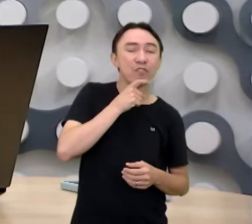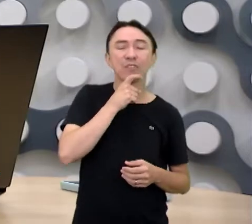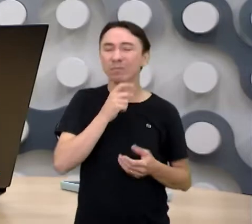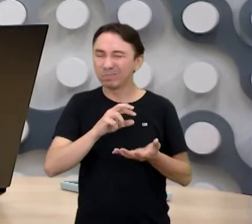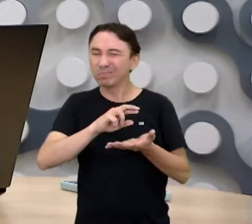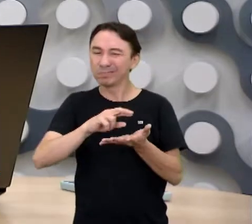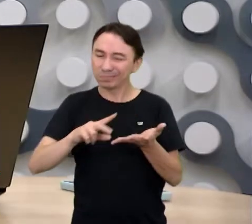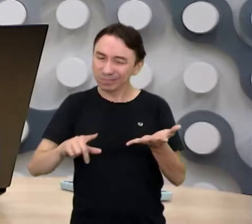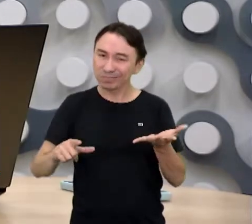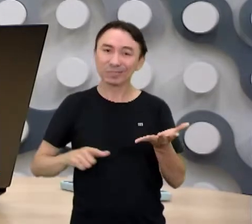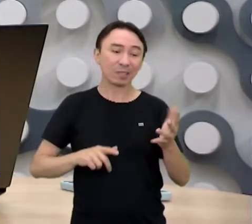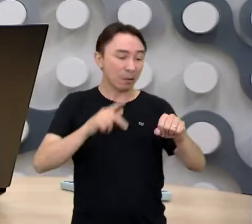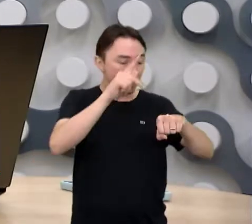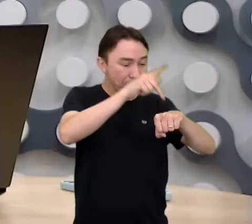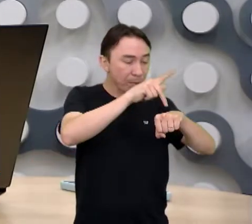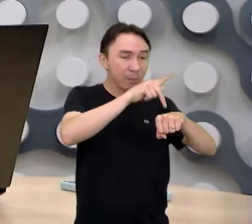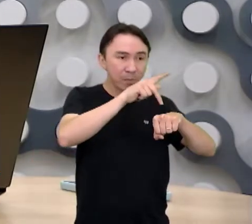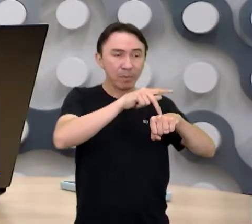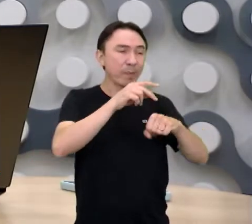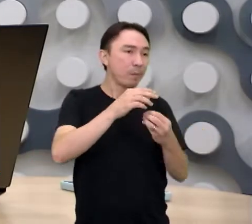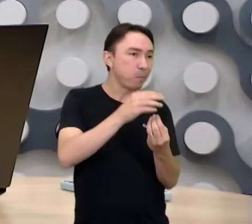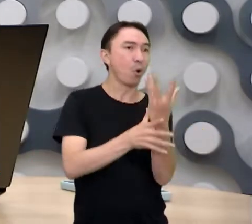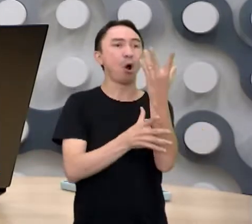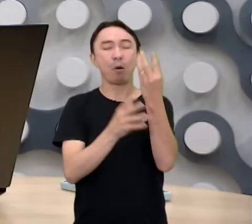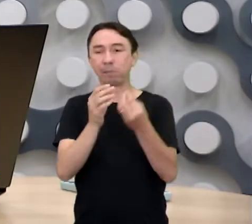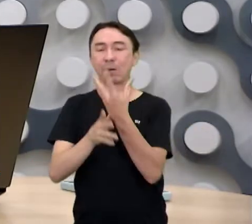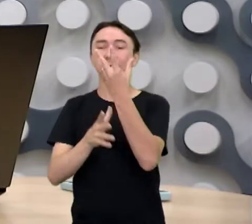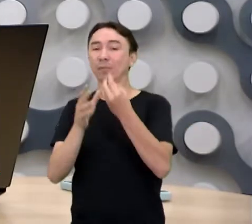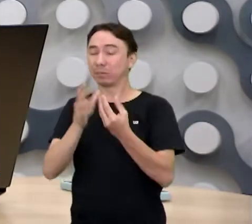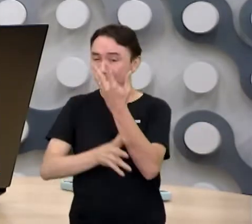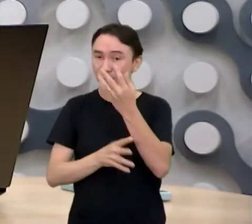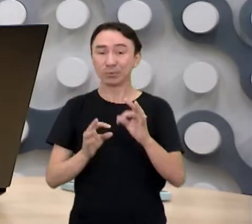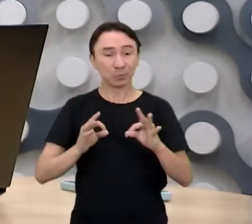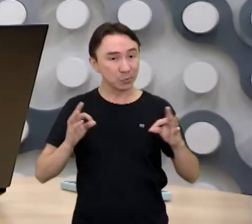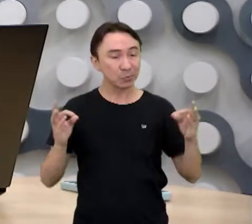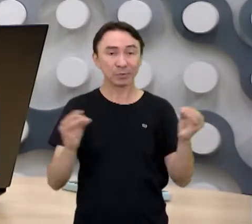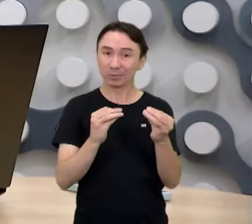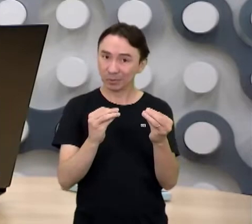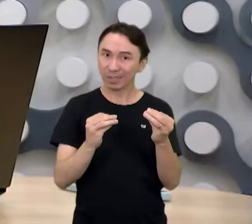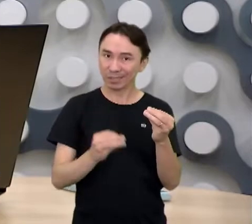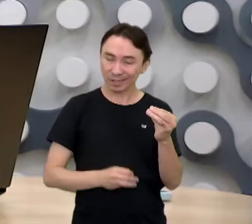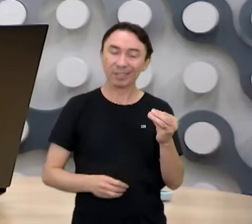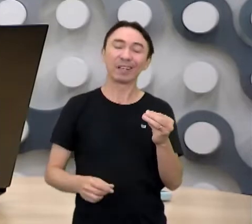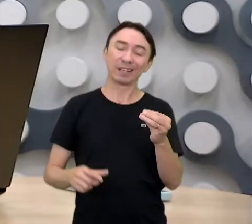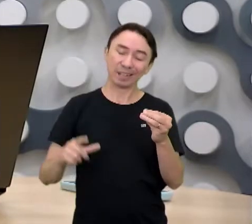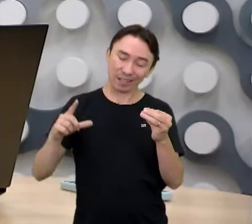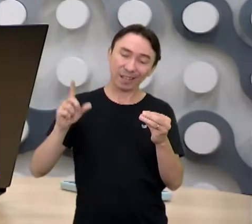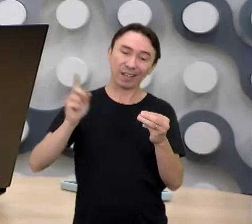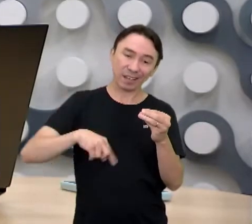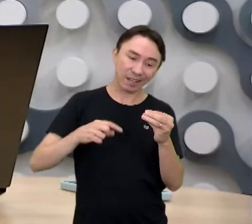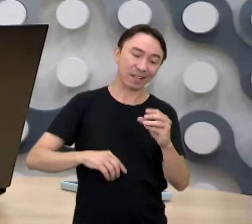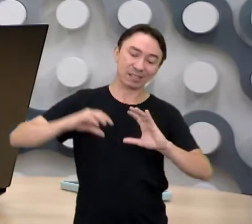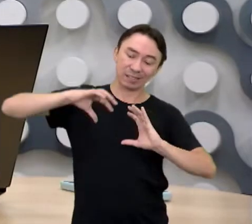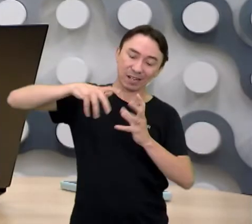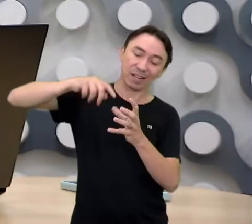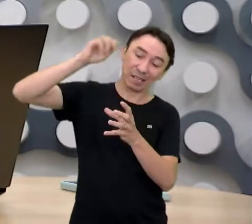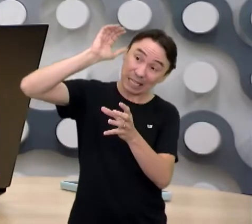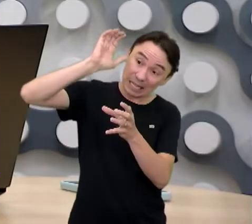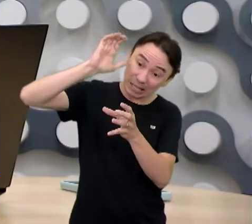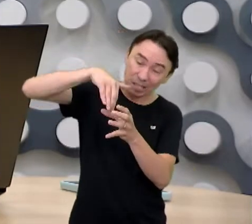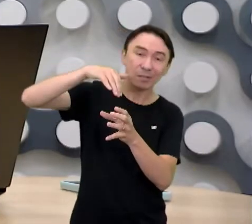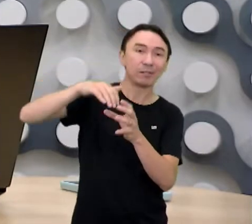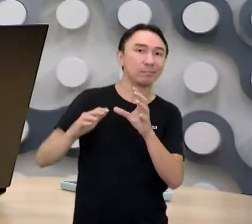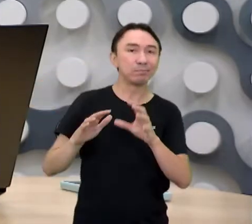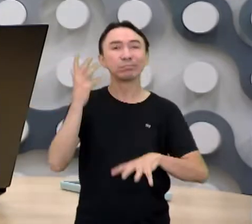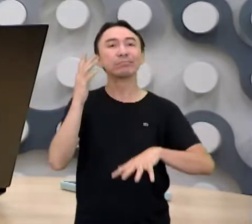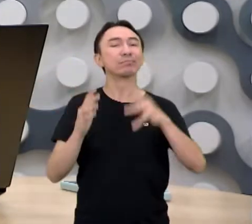próxima atividade. Então veja a importância de ter esse conhecimento, né, desse processo aí interno do planeta. E a gente